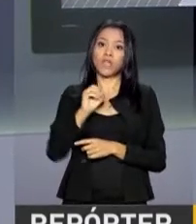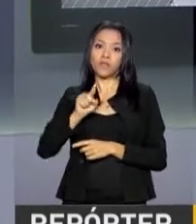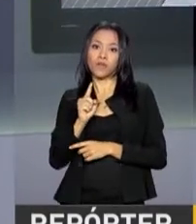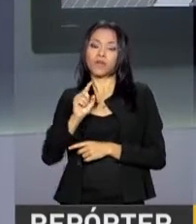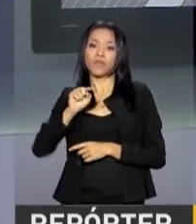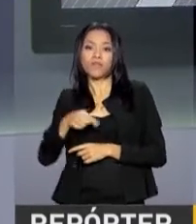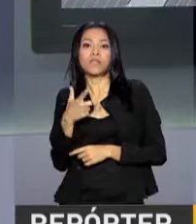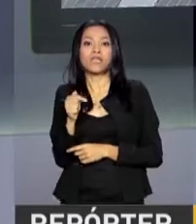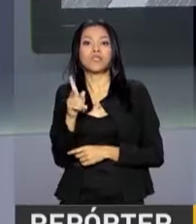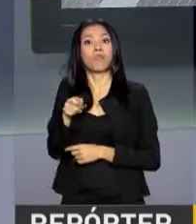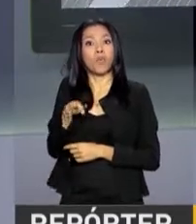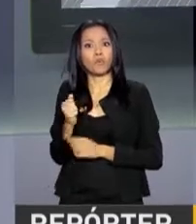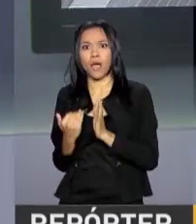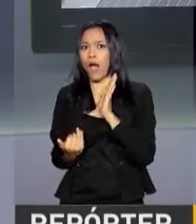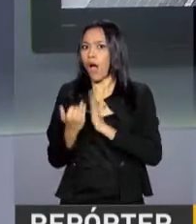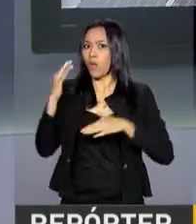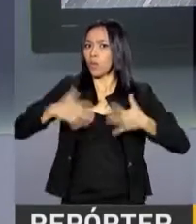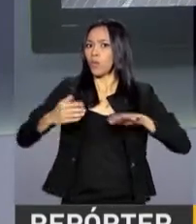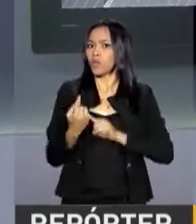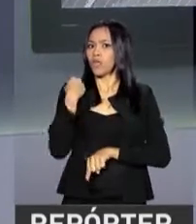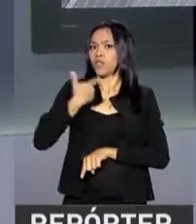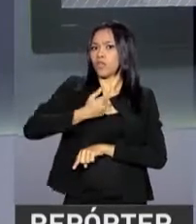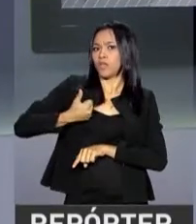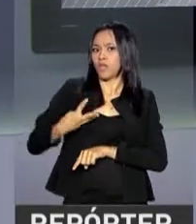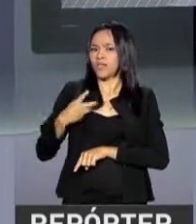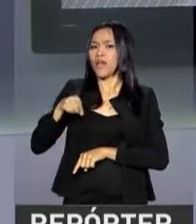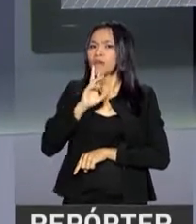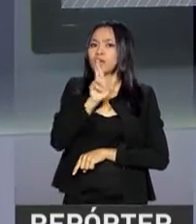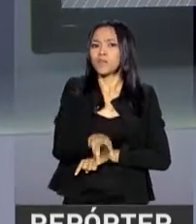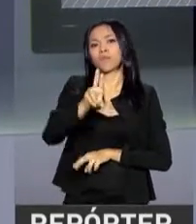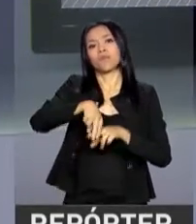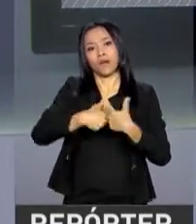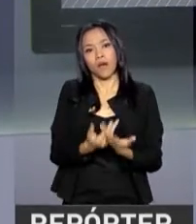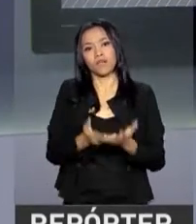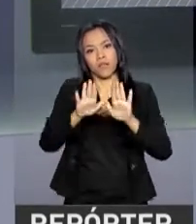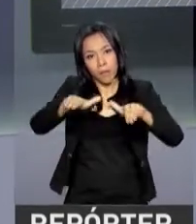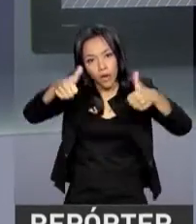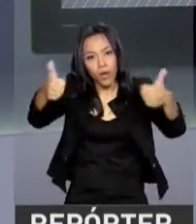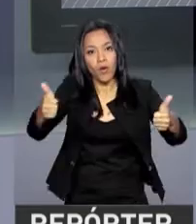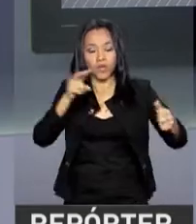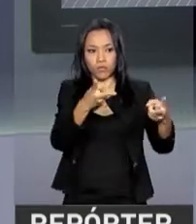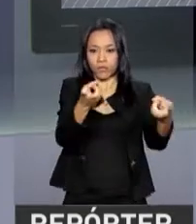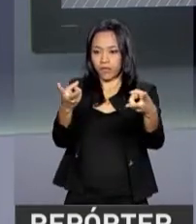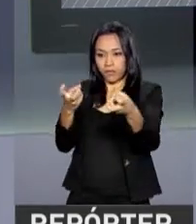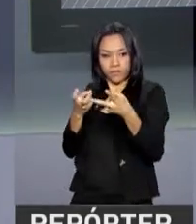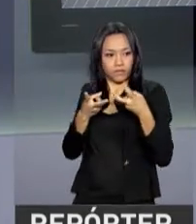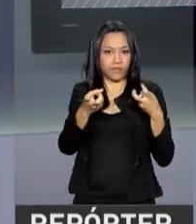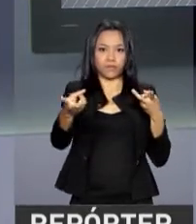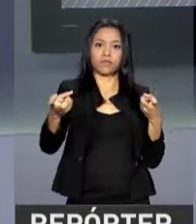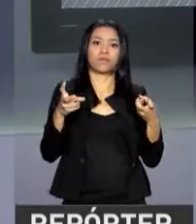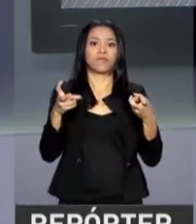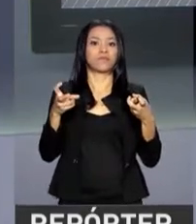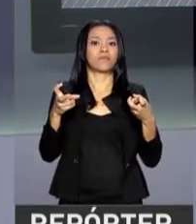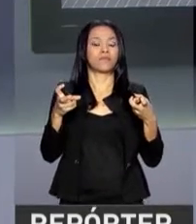alto desde agosto de 2013 o resultado se deve tanto à melhora na percepção atual quanto às perspectivas